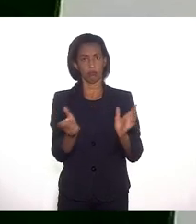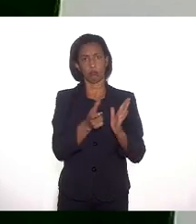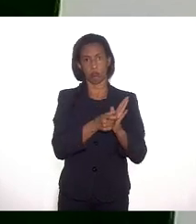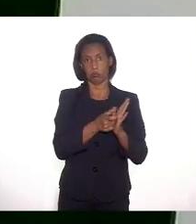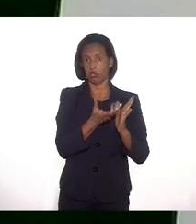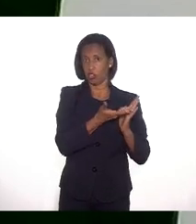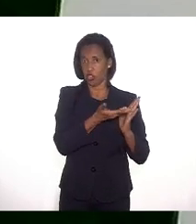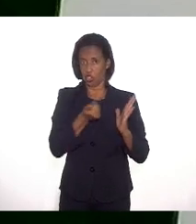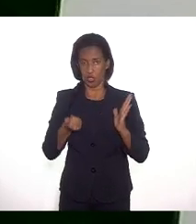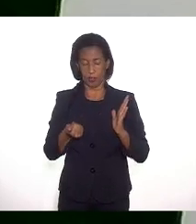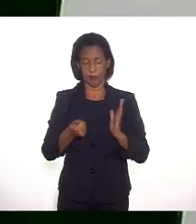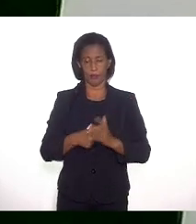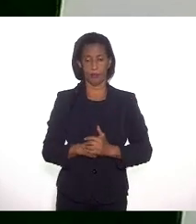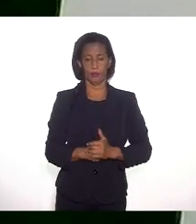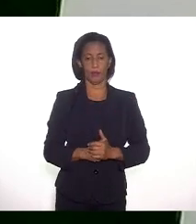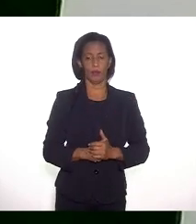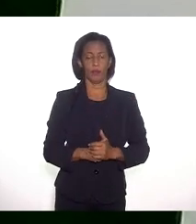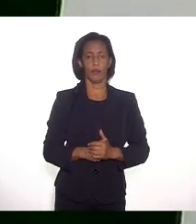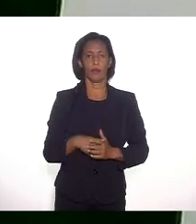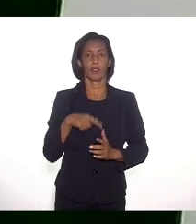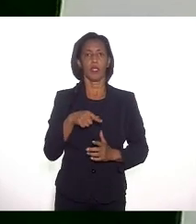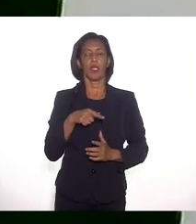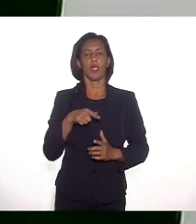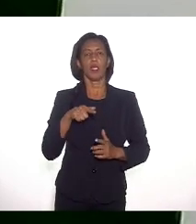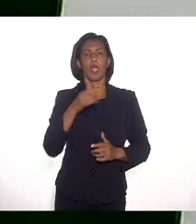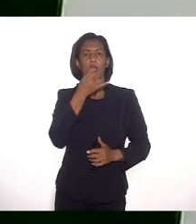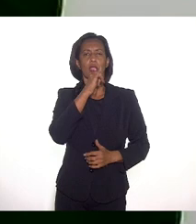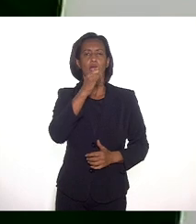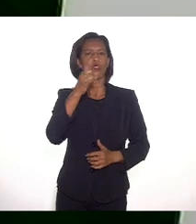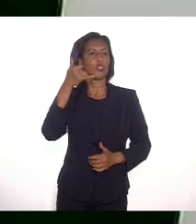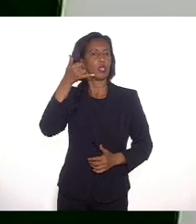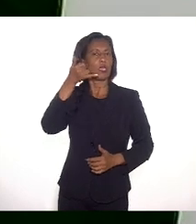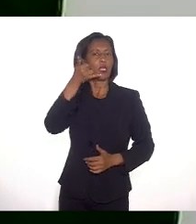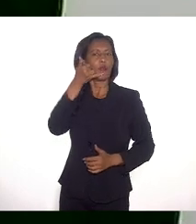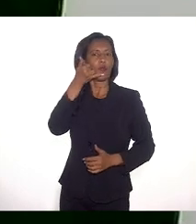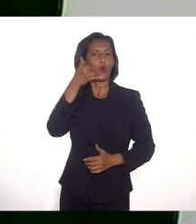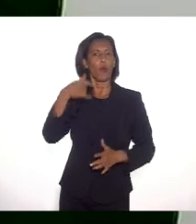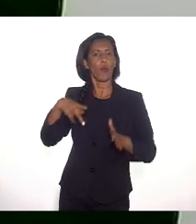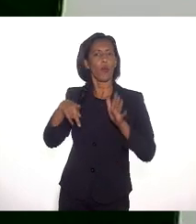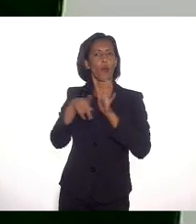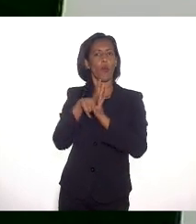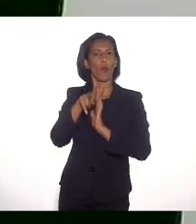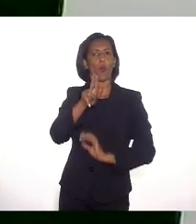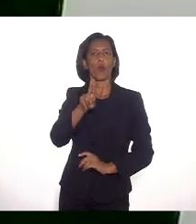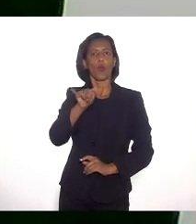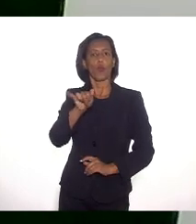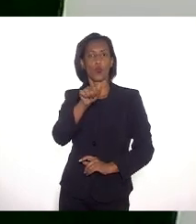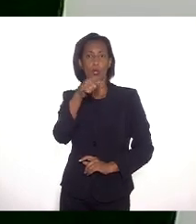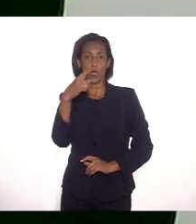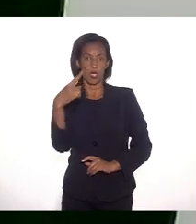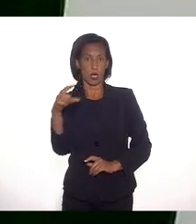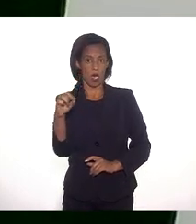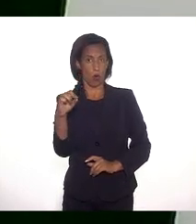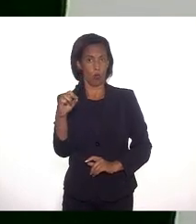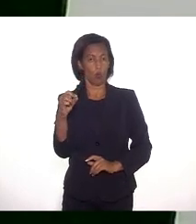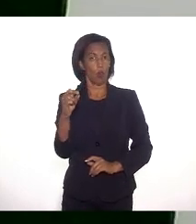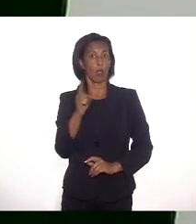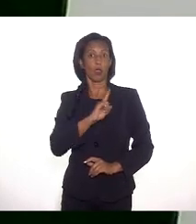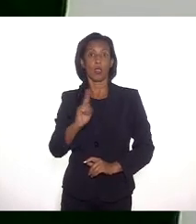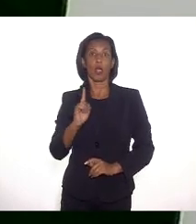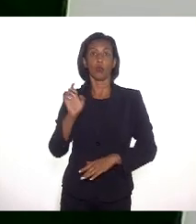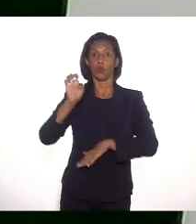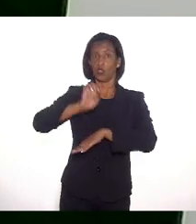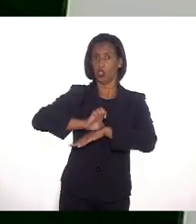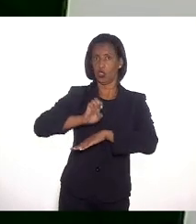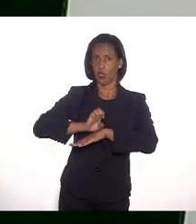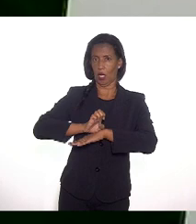informar. Porque os serviços de energia e telefone são de concessão da União e não dos estados. Então, tem que tirar os estaduais próprios.